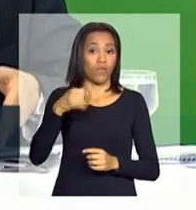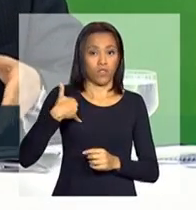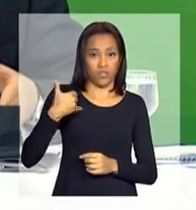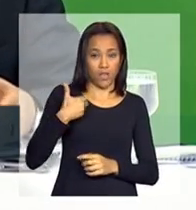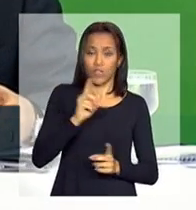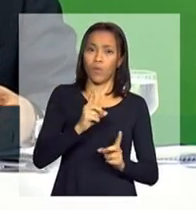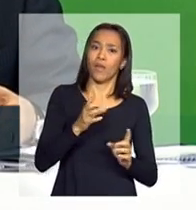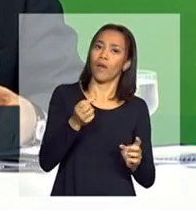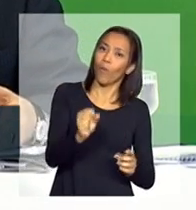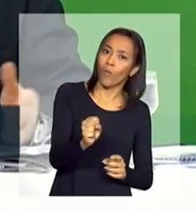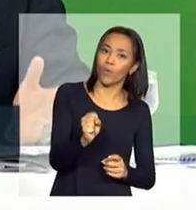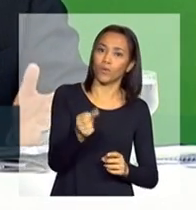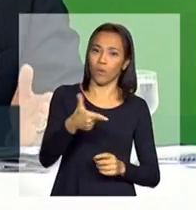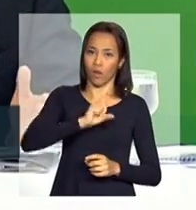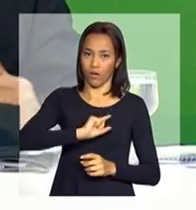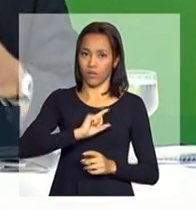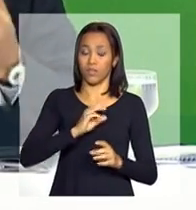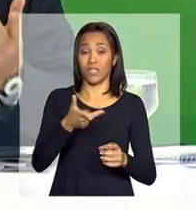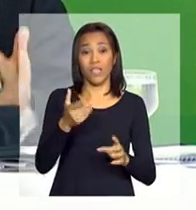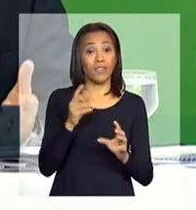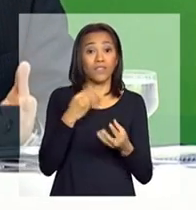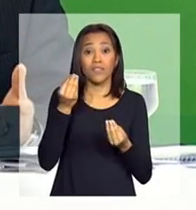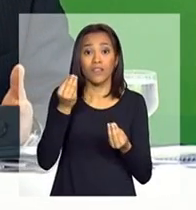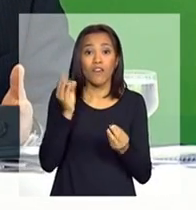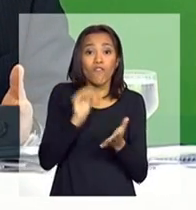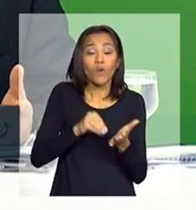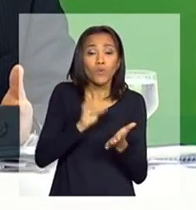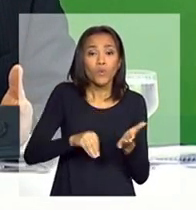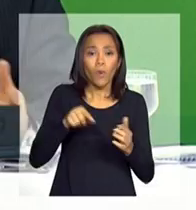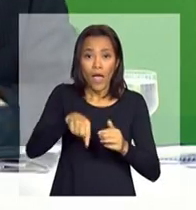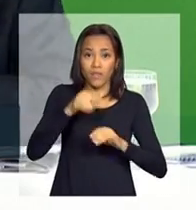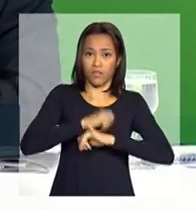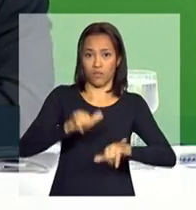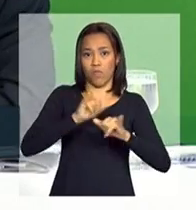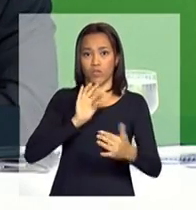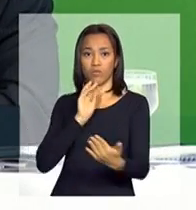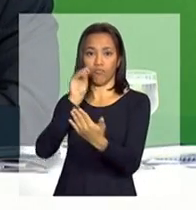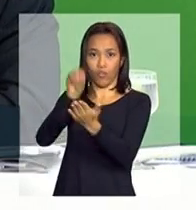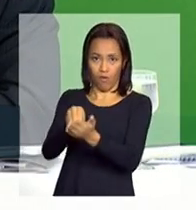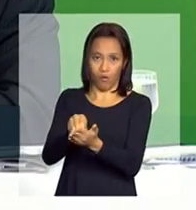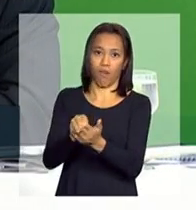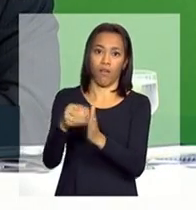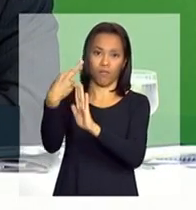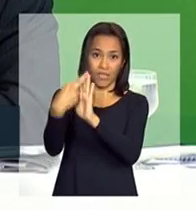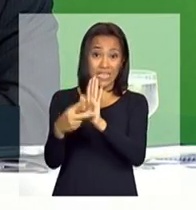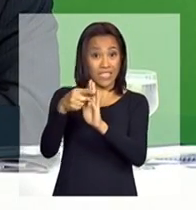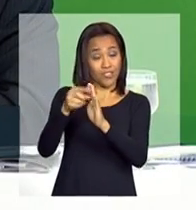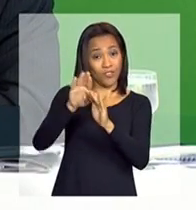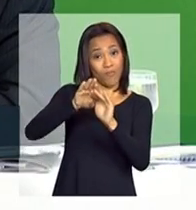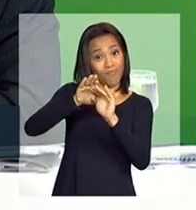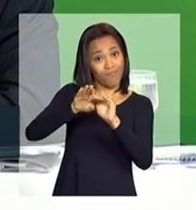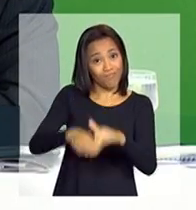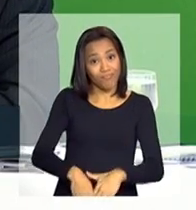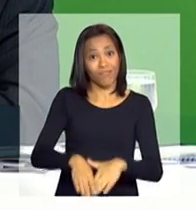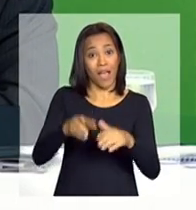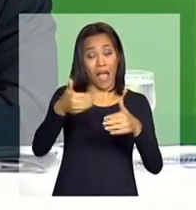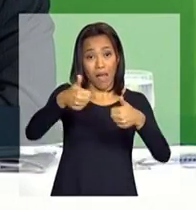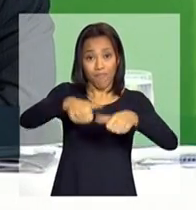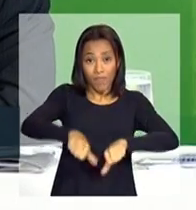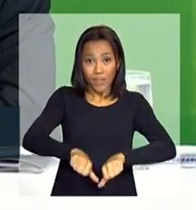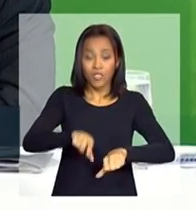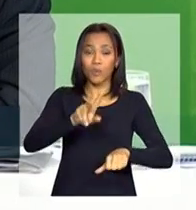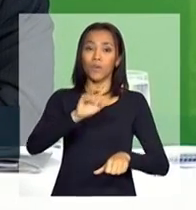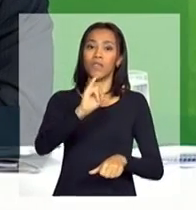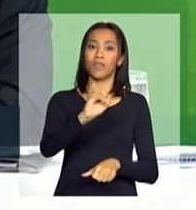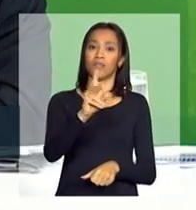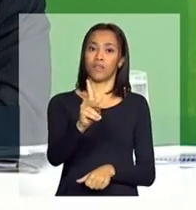escola e que eles não consideraram no cálculo dos anos de escolaridade esperada e isso derruba o IDH brasileiro não é só isso mas esse